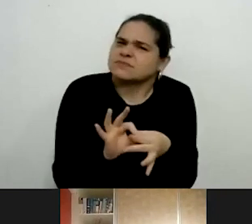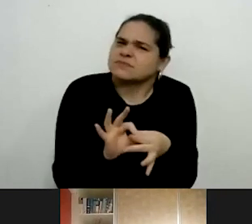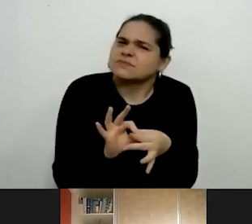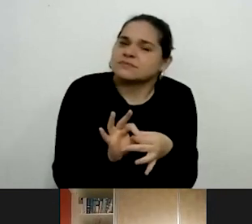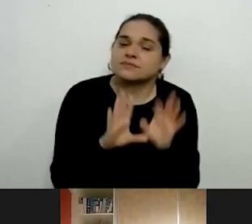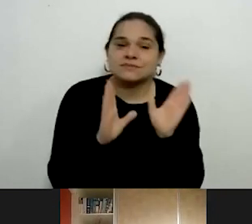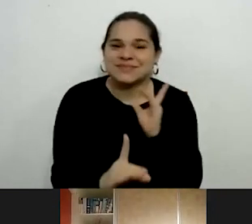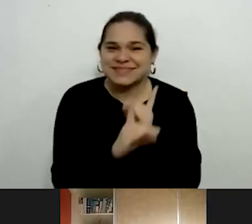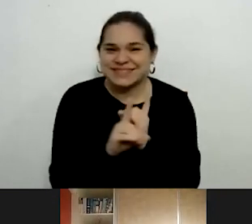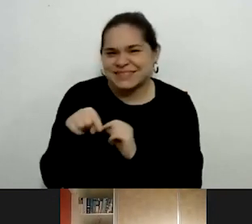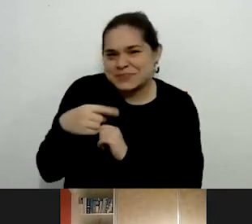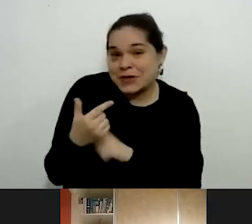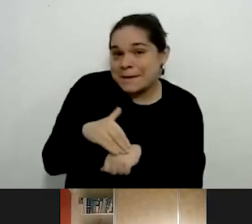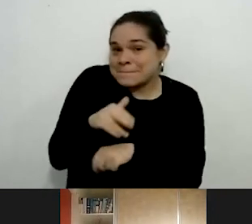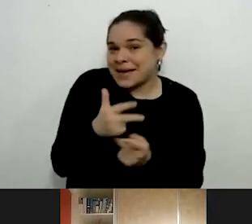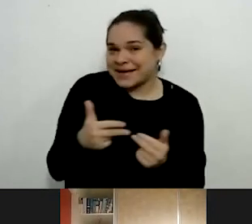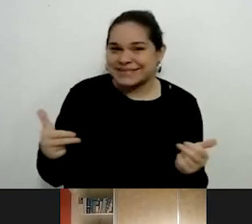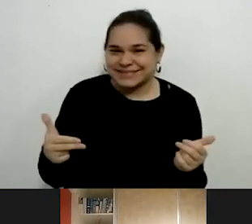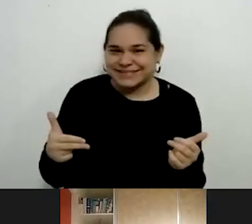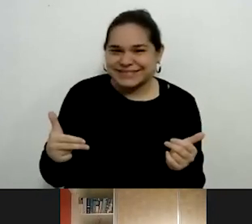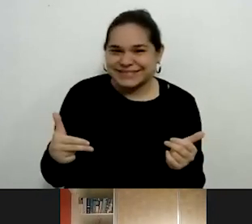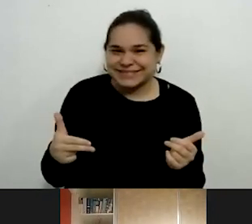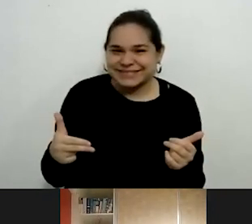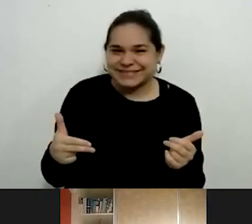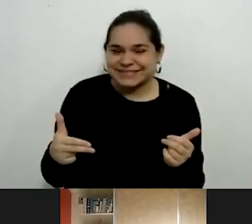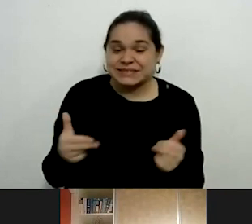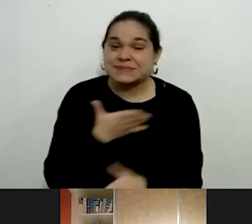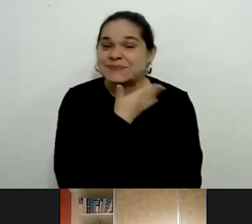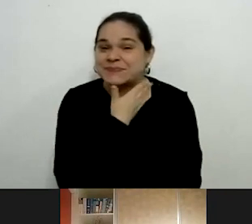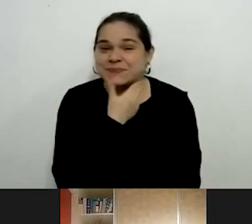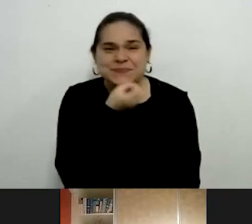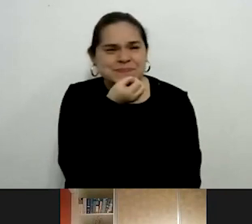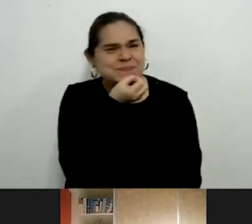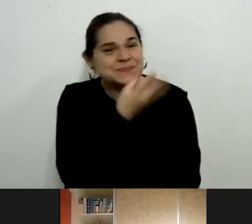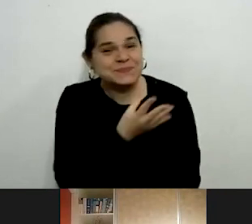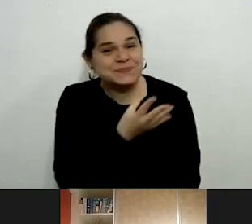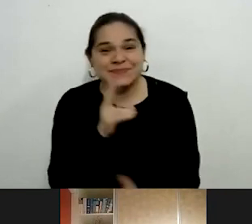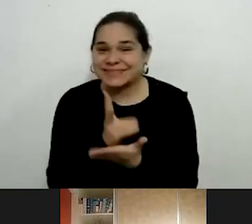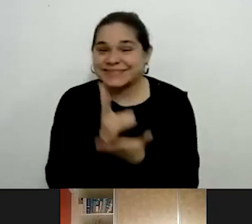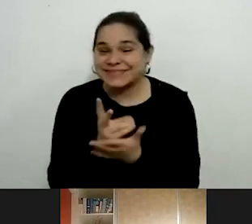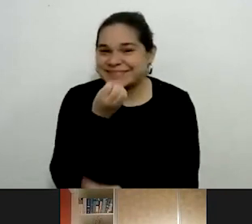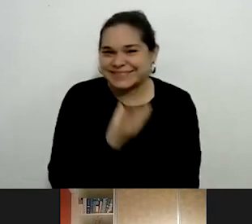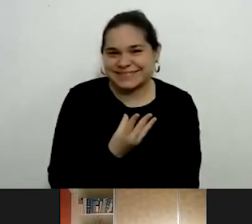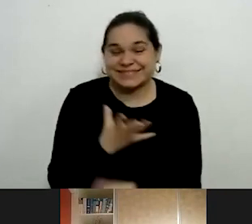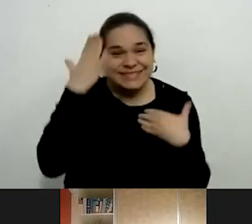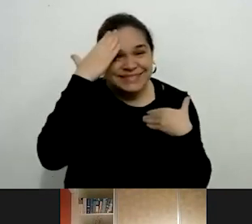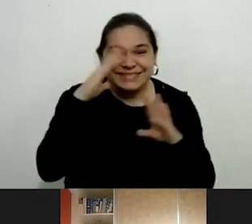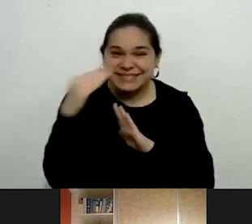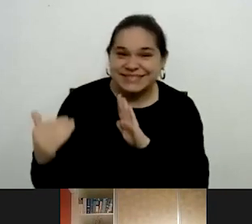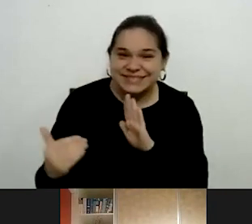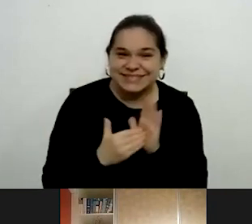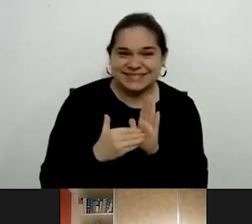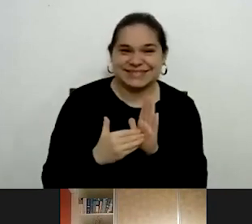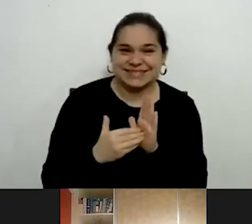daqui a pouco em alguma coisa, valeu. O bate-papo foi muito bom e sempre é produtivo. Eu agradeço a todos, até